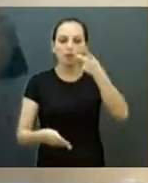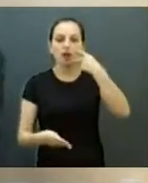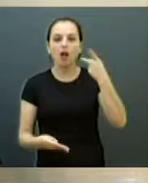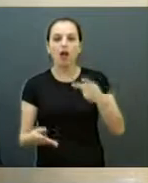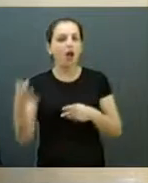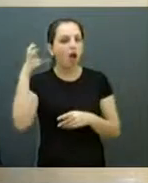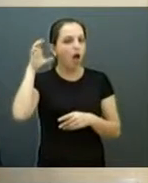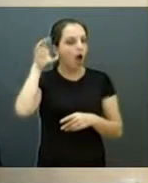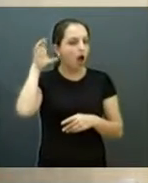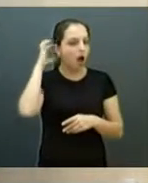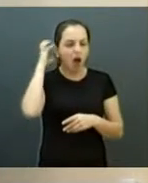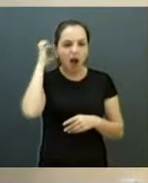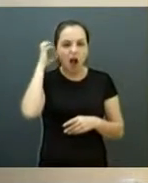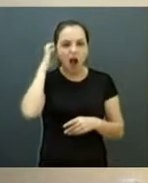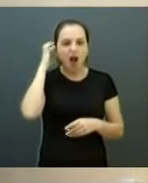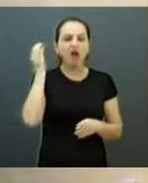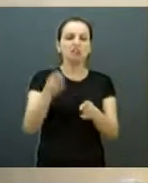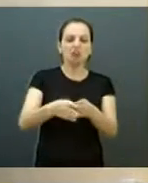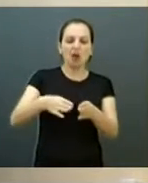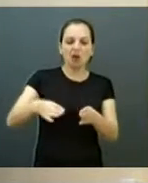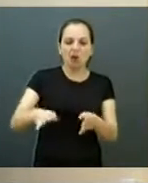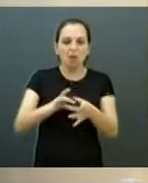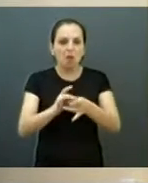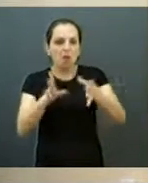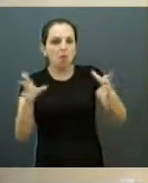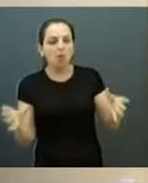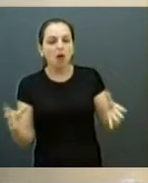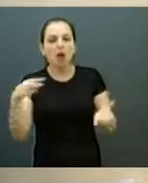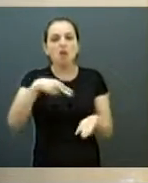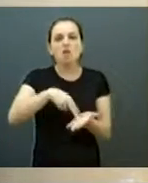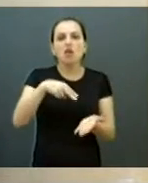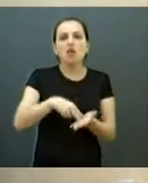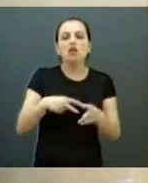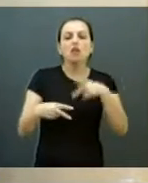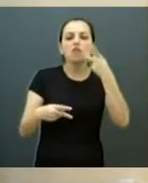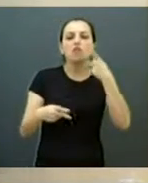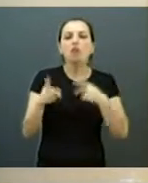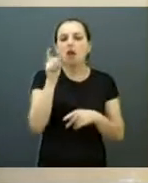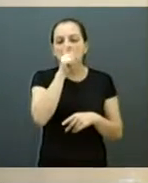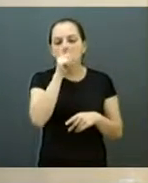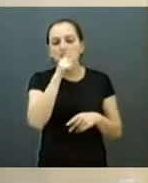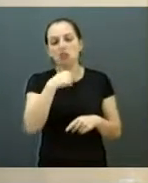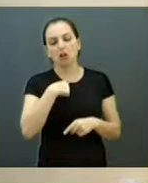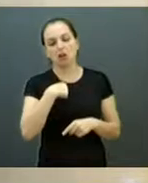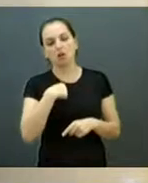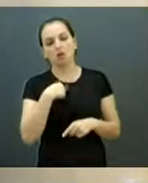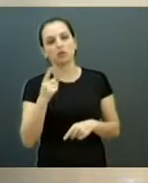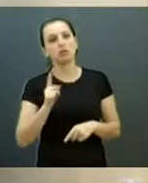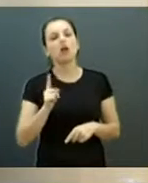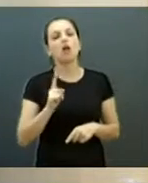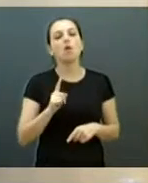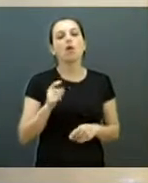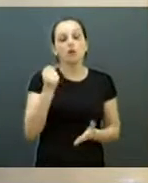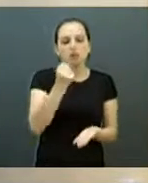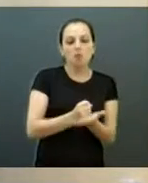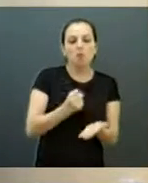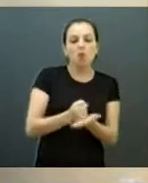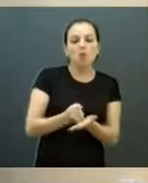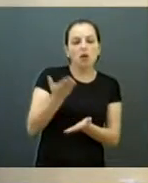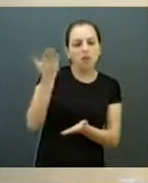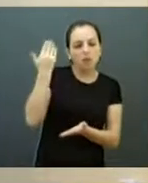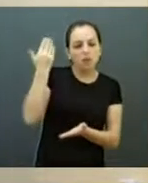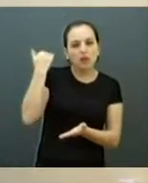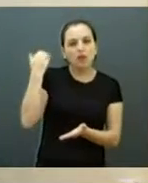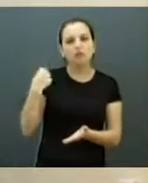rádio está aberta eu quero que suba quem fala que eu falei mentiras agora sendo protocolei um mês atrás se eu não vi o